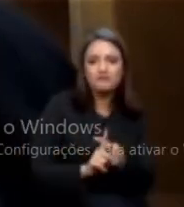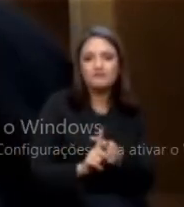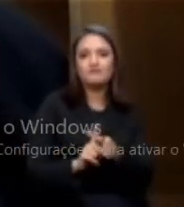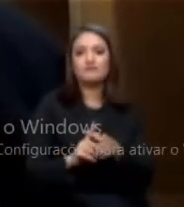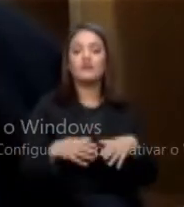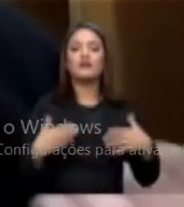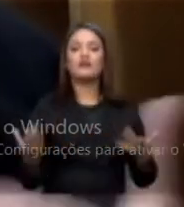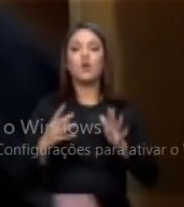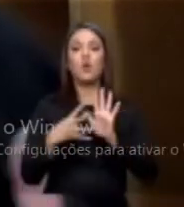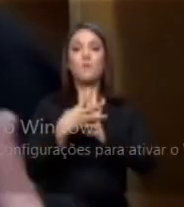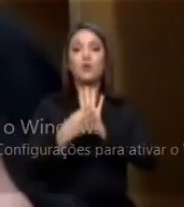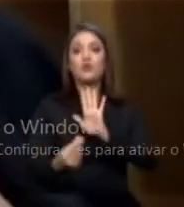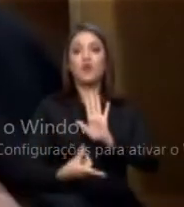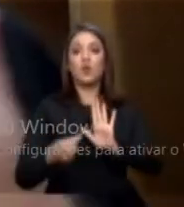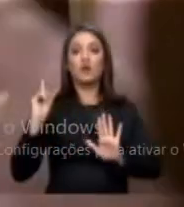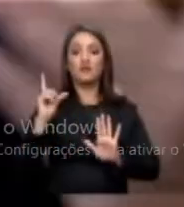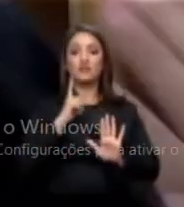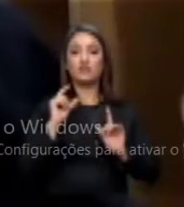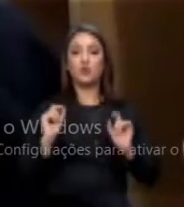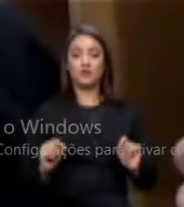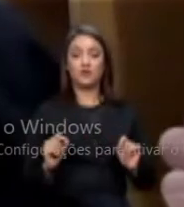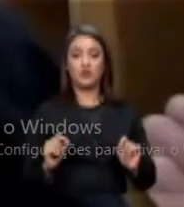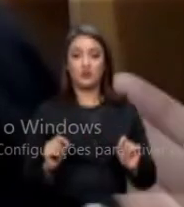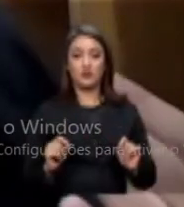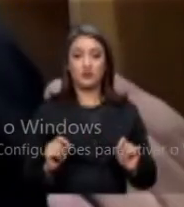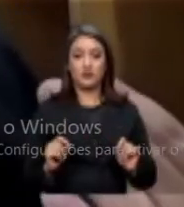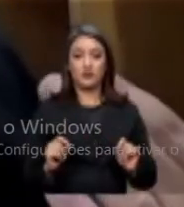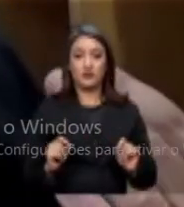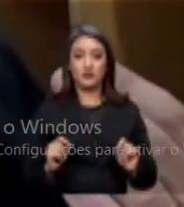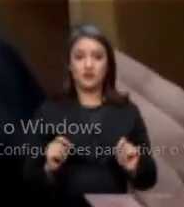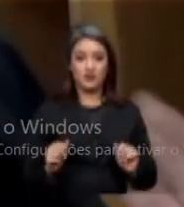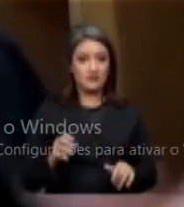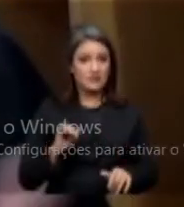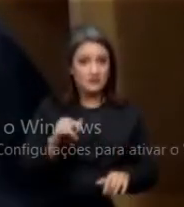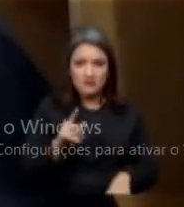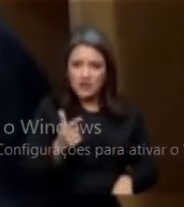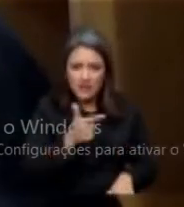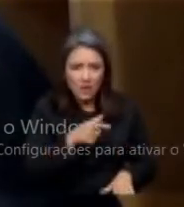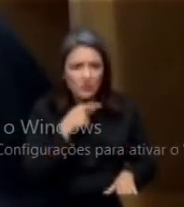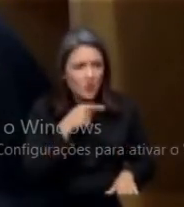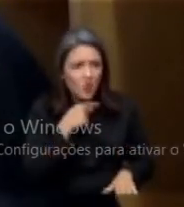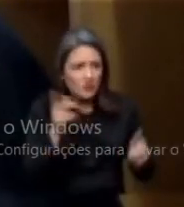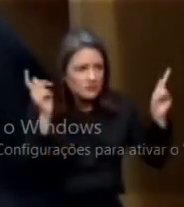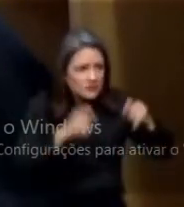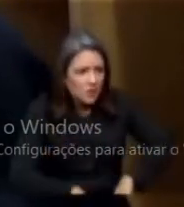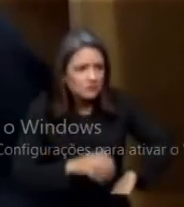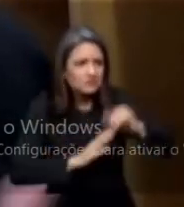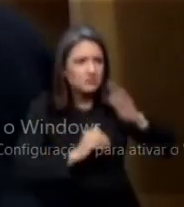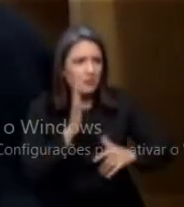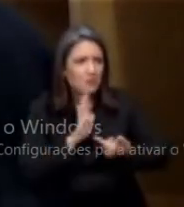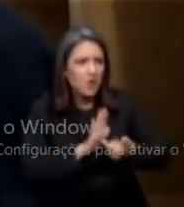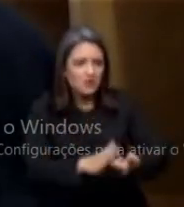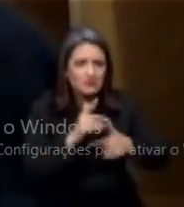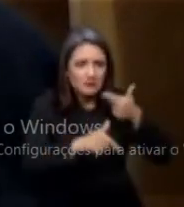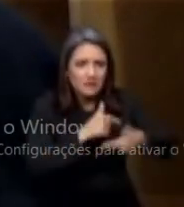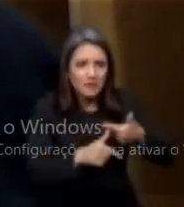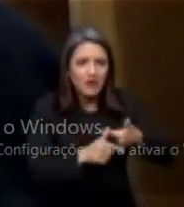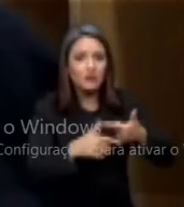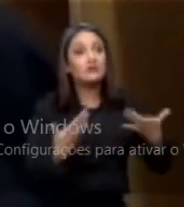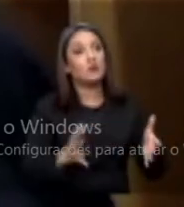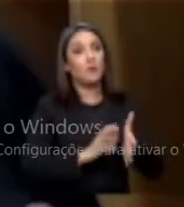modelo que tínhamos ali não alcançando a cláusula de desempenho, restava ao partido ser